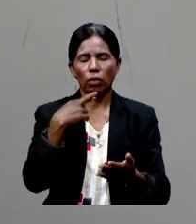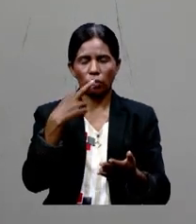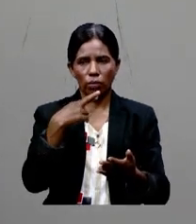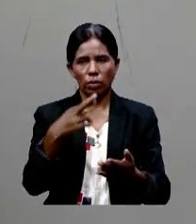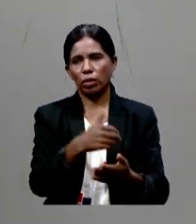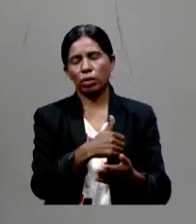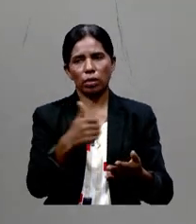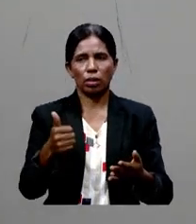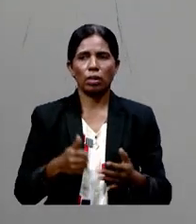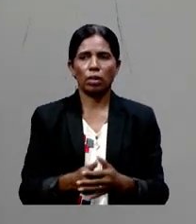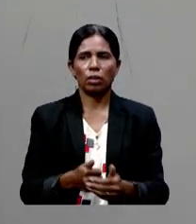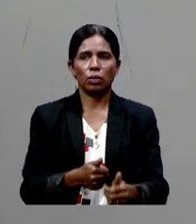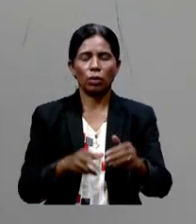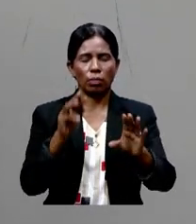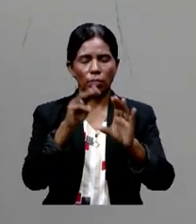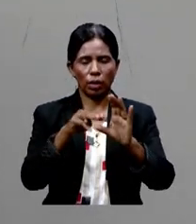lá, lobster nem preço ter mercado